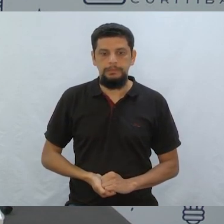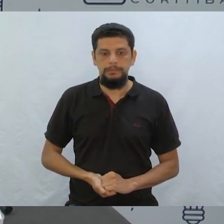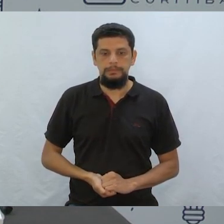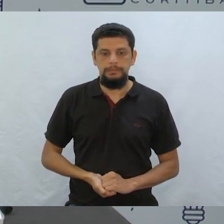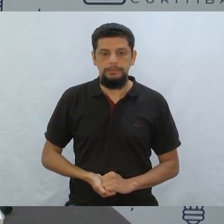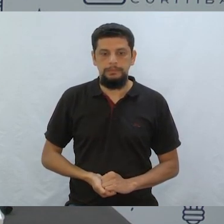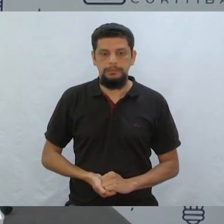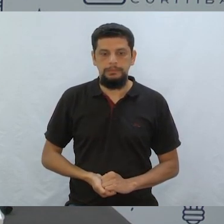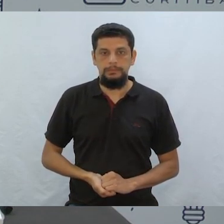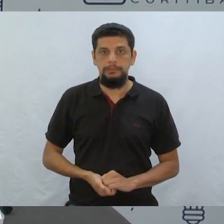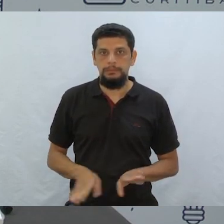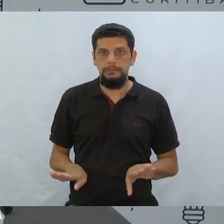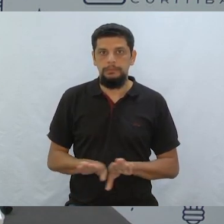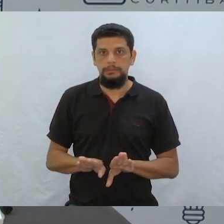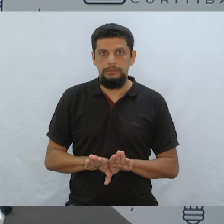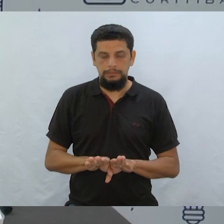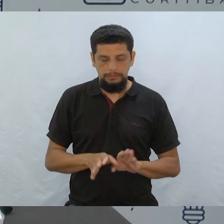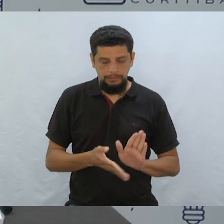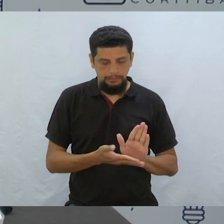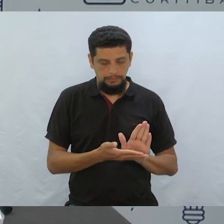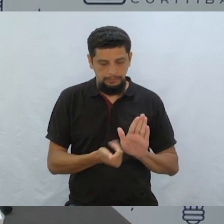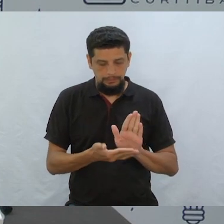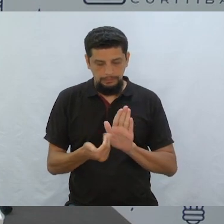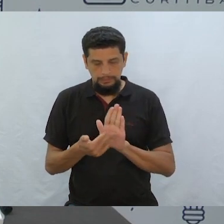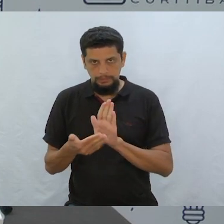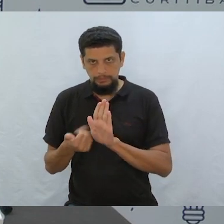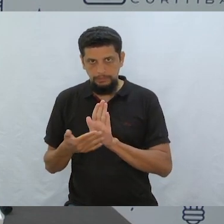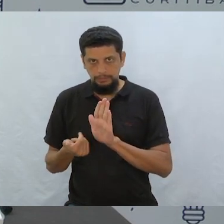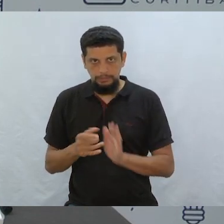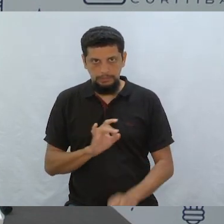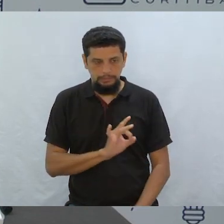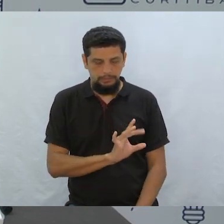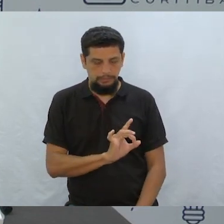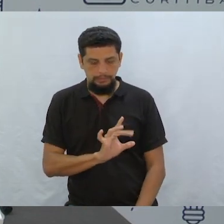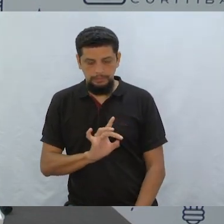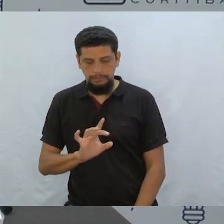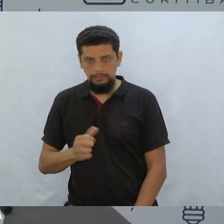Todas as pizzas e os números, né?